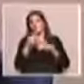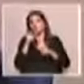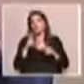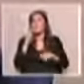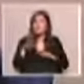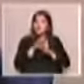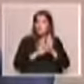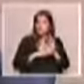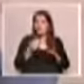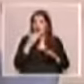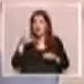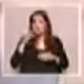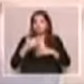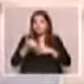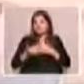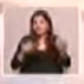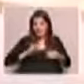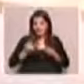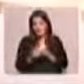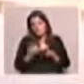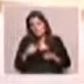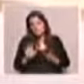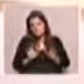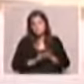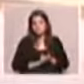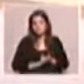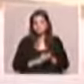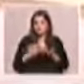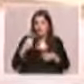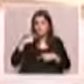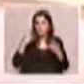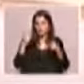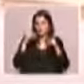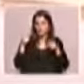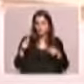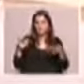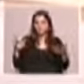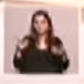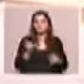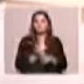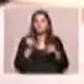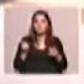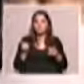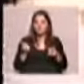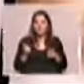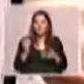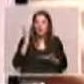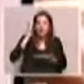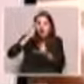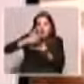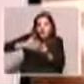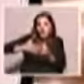portanto, se tiverem algum queijinho destes... João, esta questão, eu mostro esta foto, precisamente por causa do cortar o